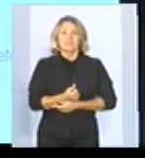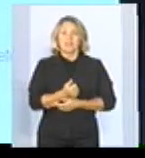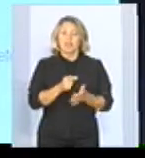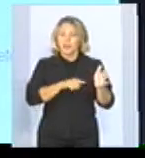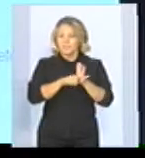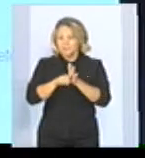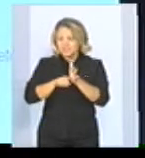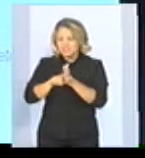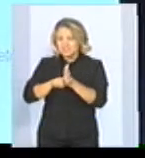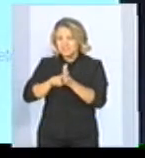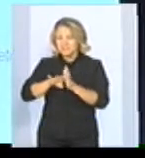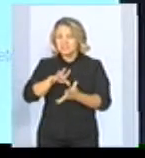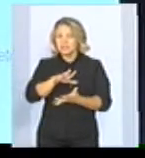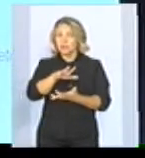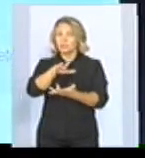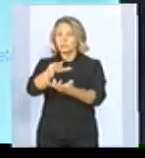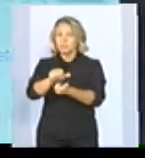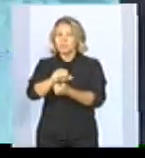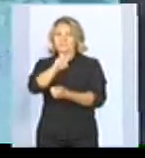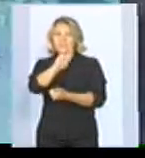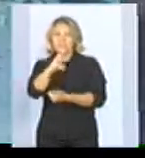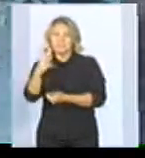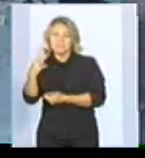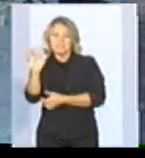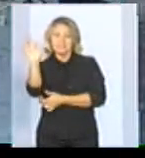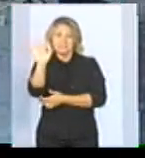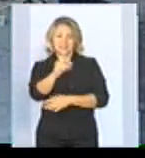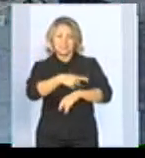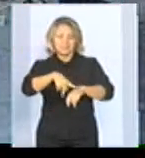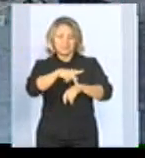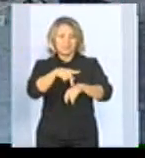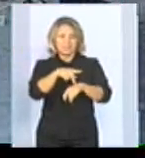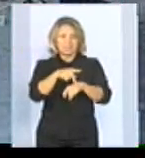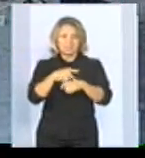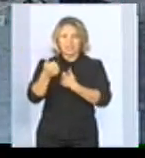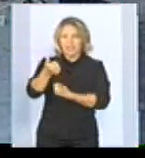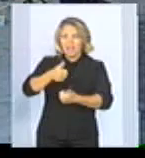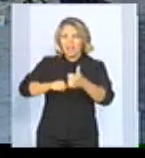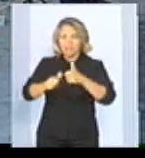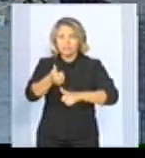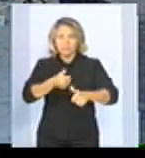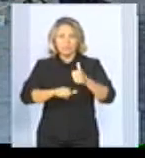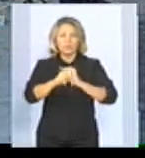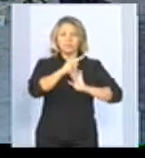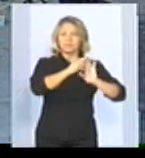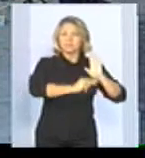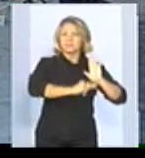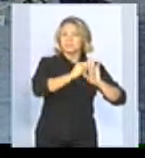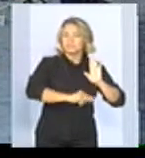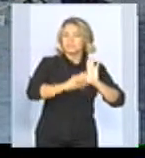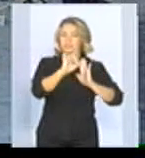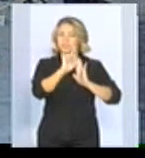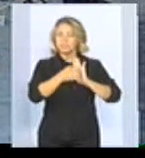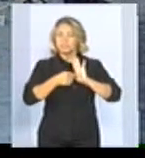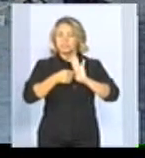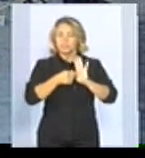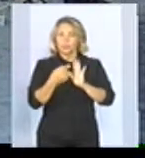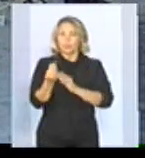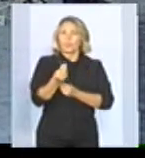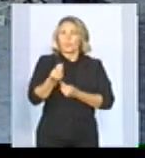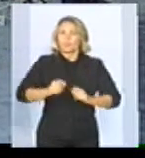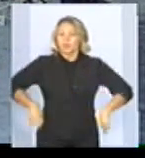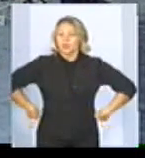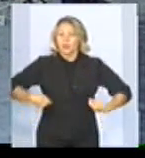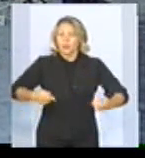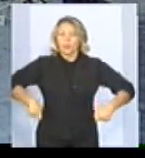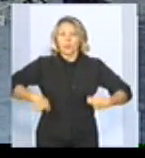a pesquisa englobou 53 países avaliou através de uma metodologia que levava em conta a paridade do poder de compra não o dólar